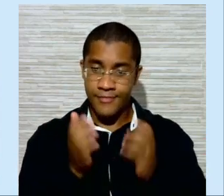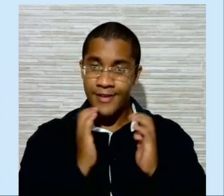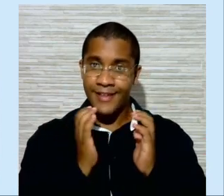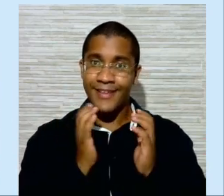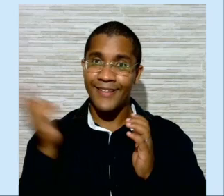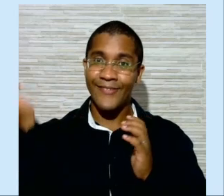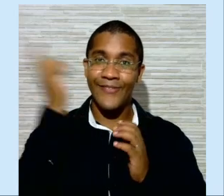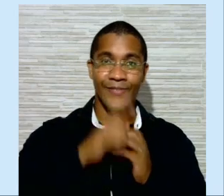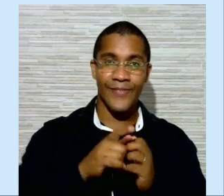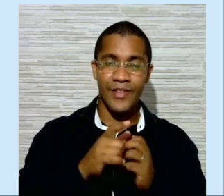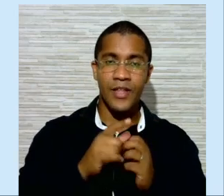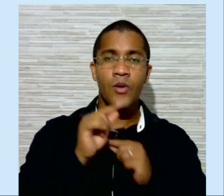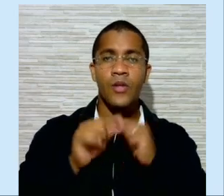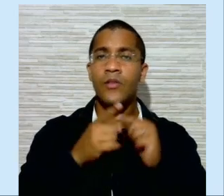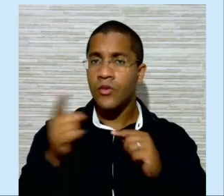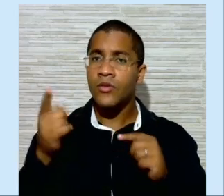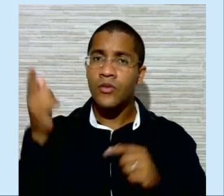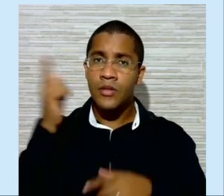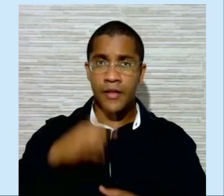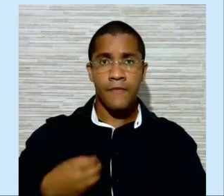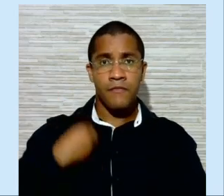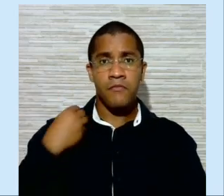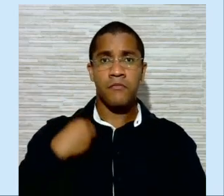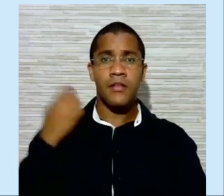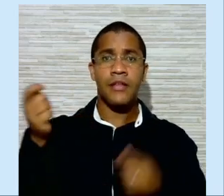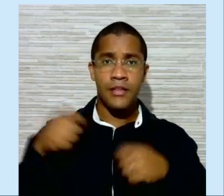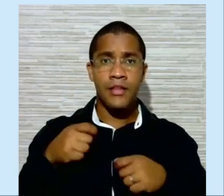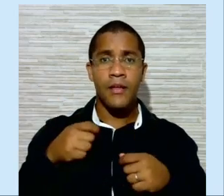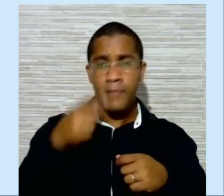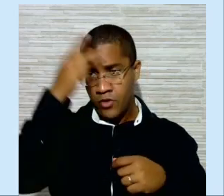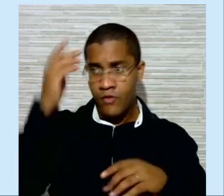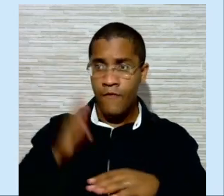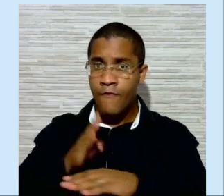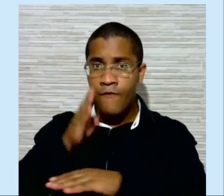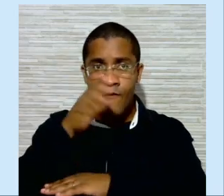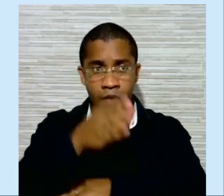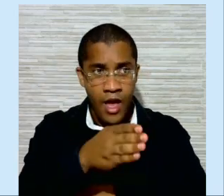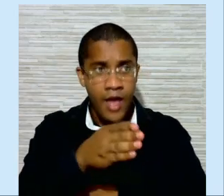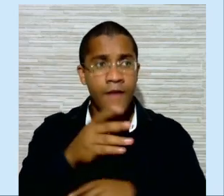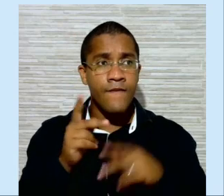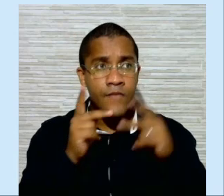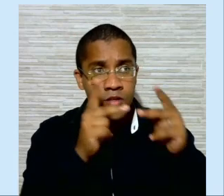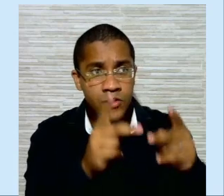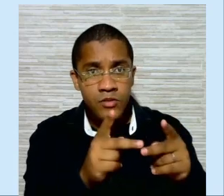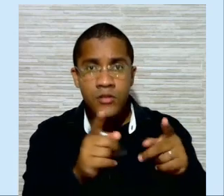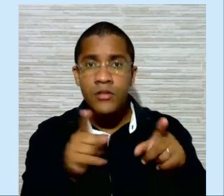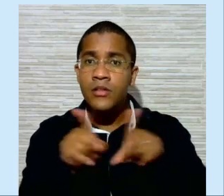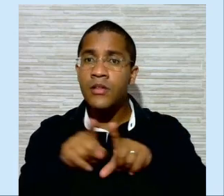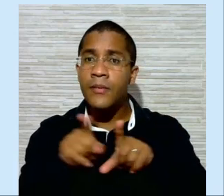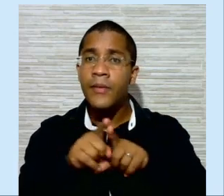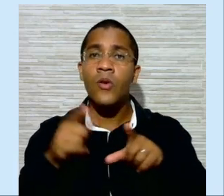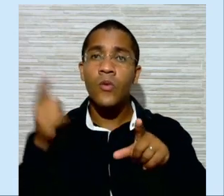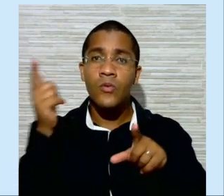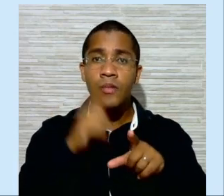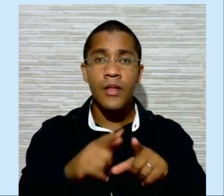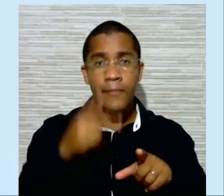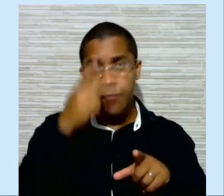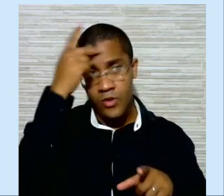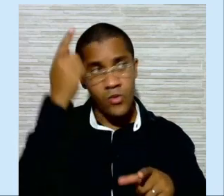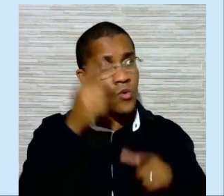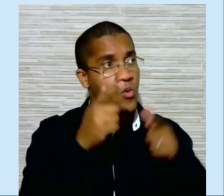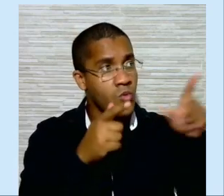Então, você consegue subsistir, você consegue ir até esse ambiente e, ao mesmo tempo, você consegue também